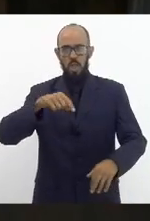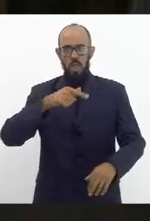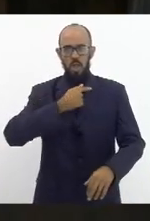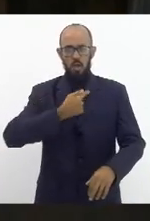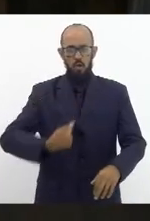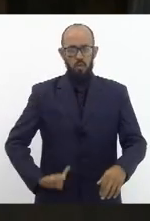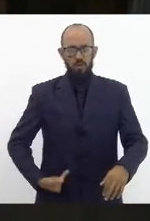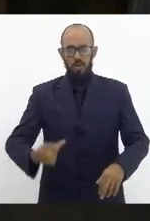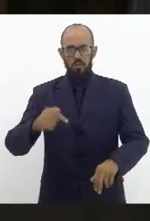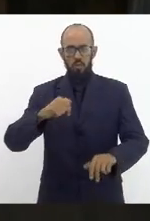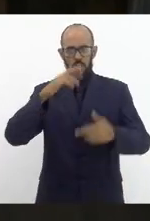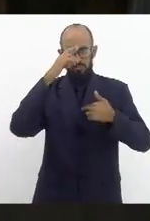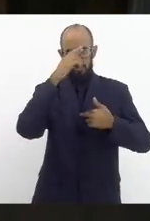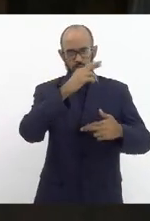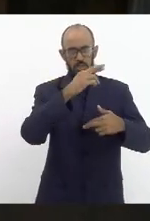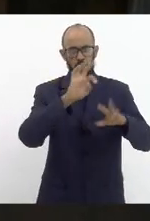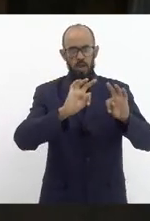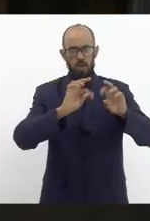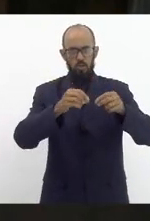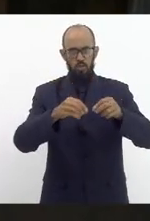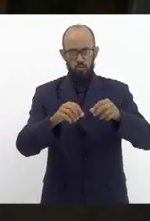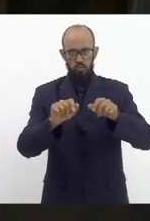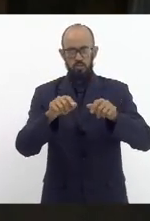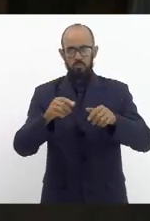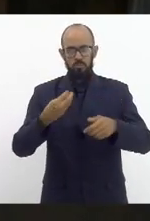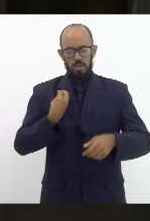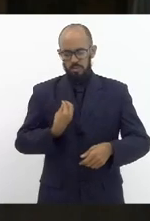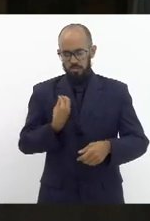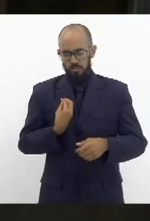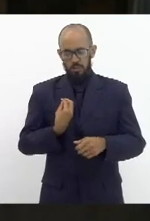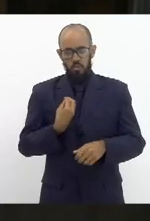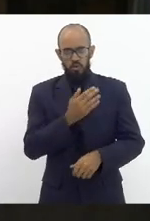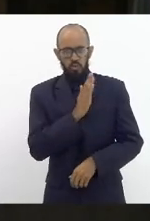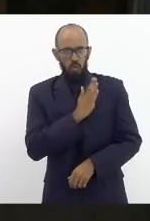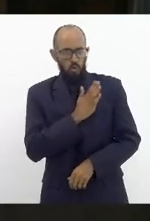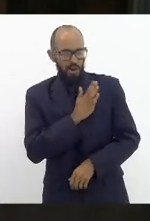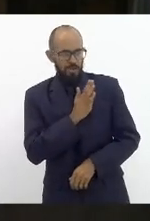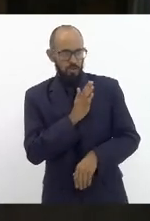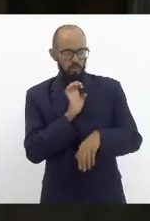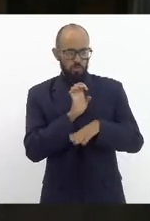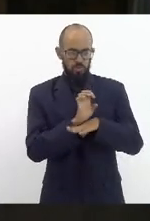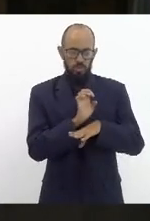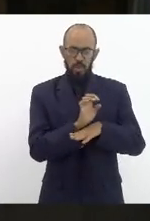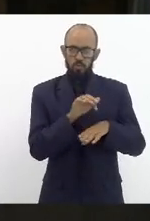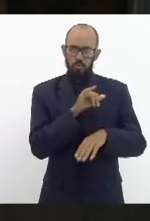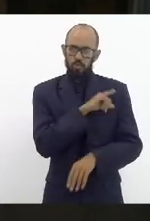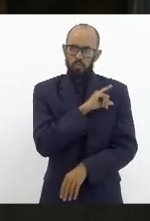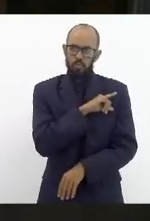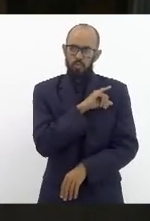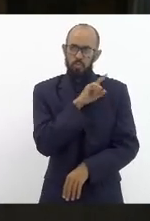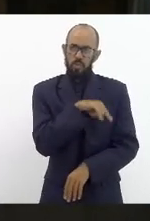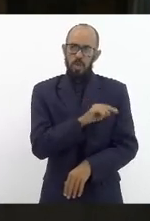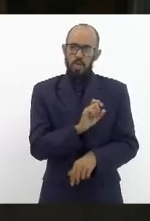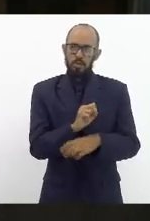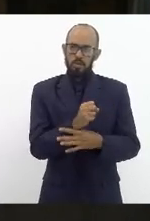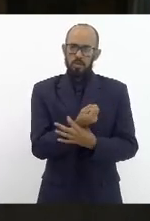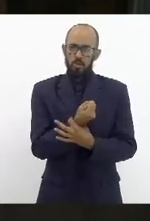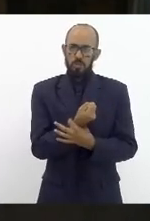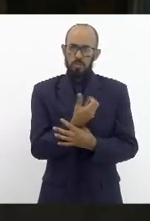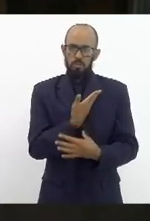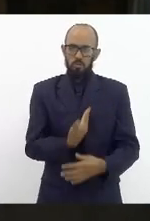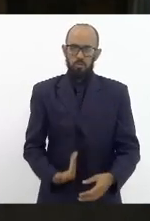respeitando estes que fazem parte do principal e do coração do Estado do Rio de Janeiro, que é a segurança pública. Ontem eu